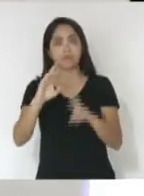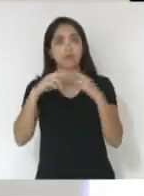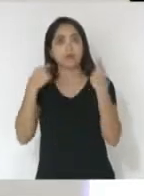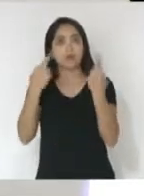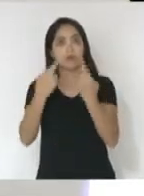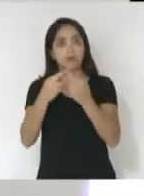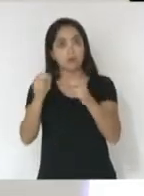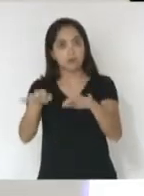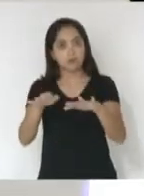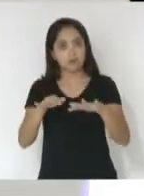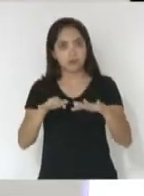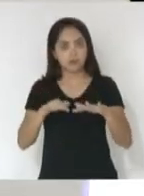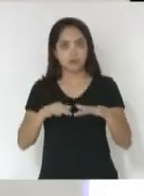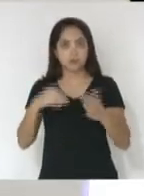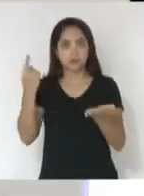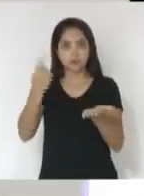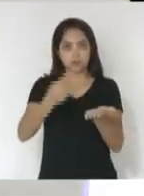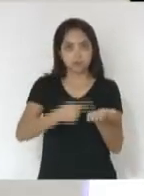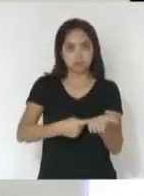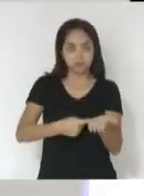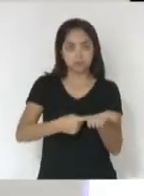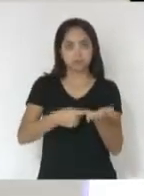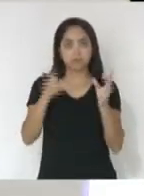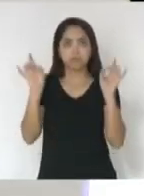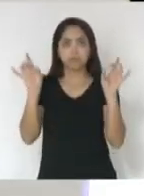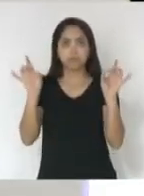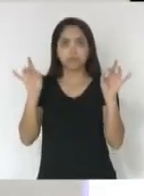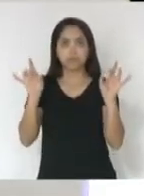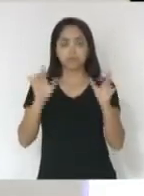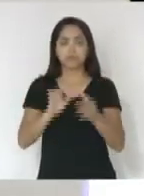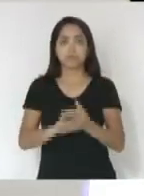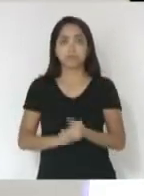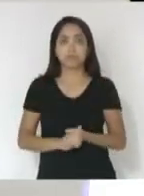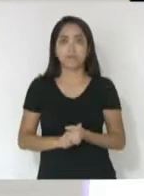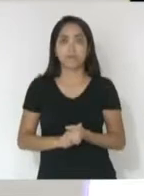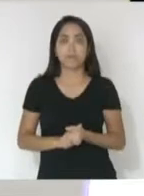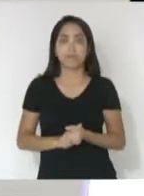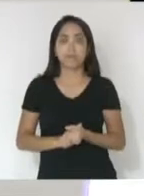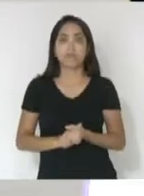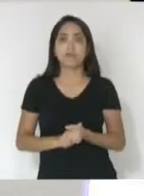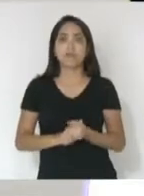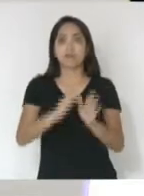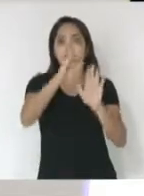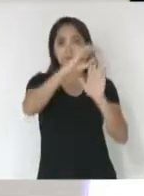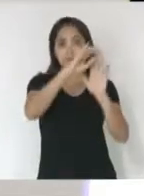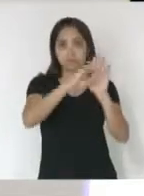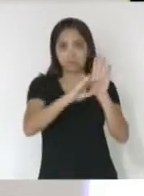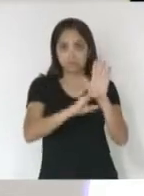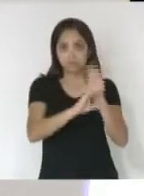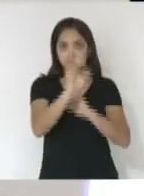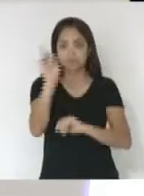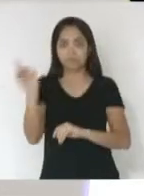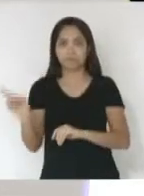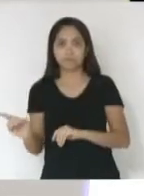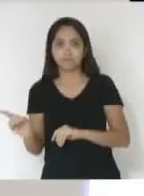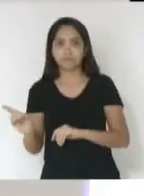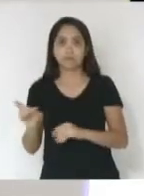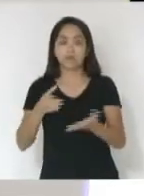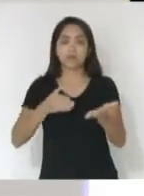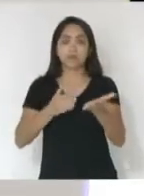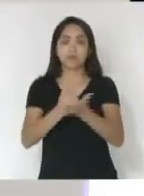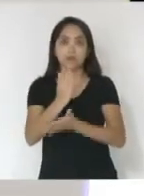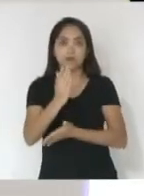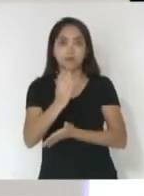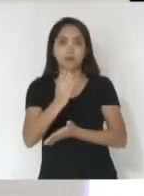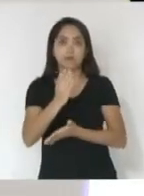Catarina, reuniu-se a Assembleia Legislativa em sessão extraordinária. Ordem do dia. Foram aprovadas